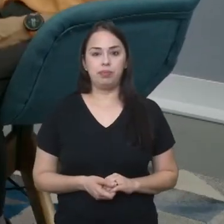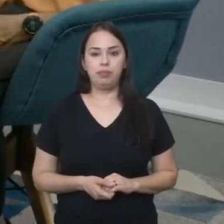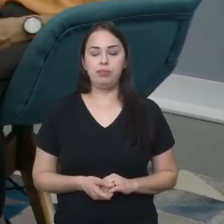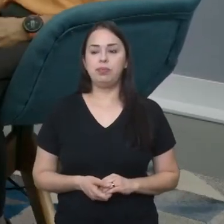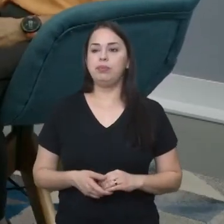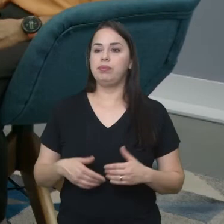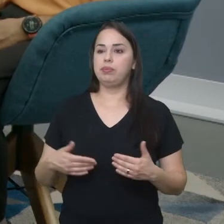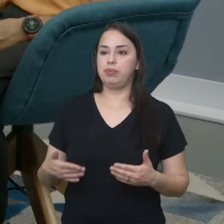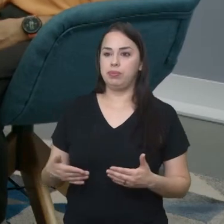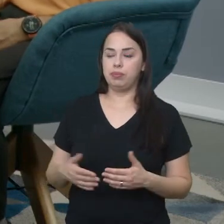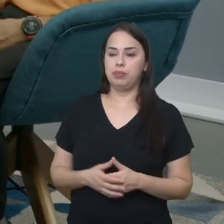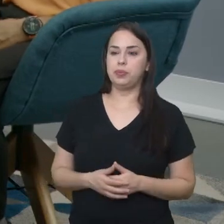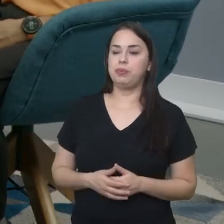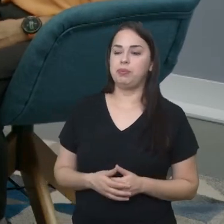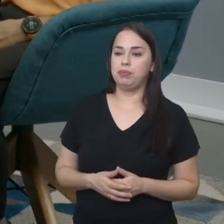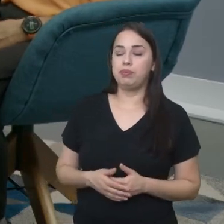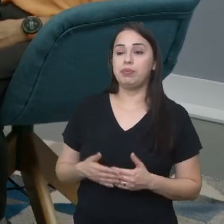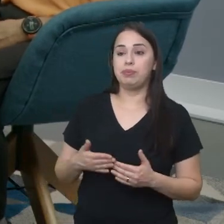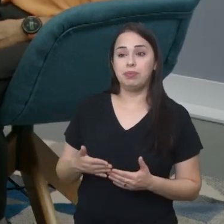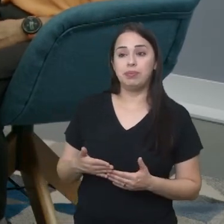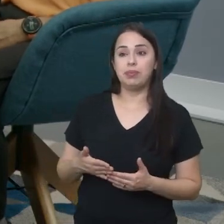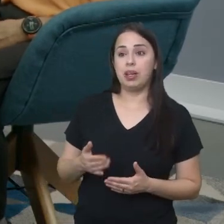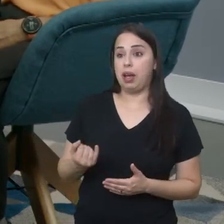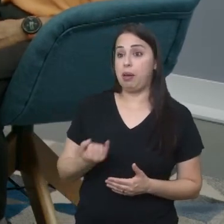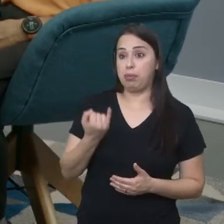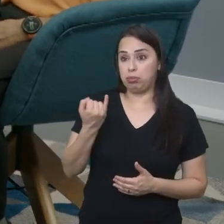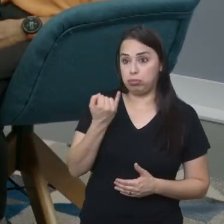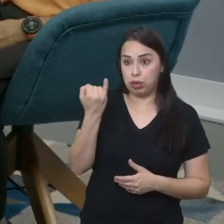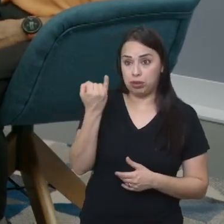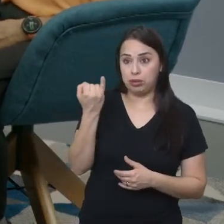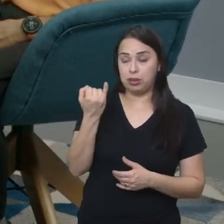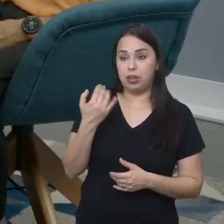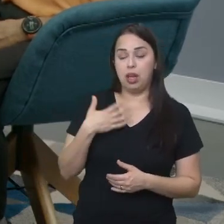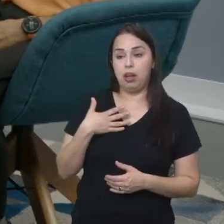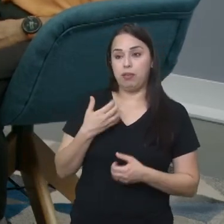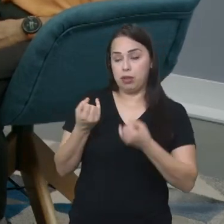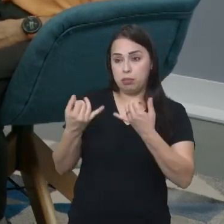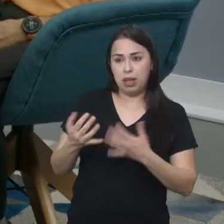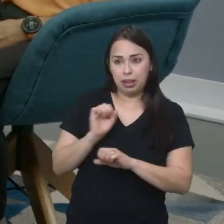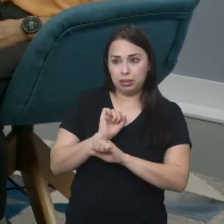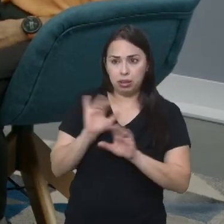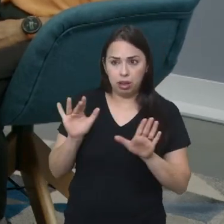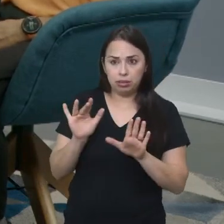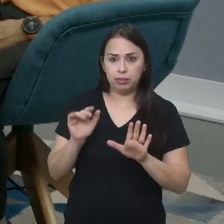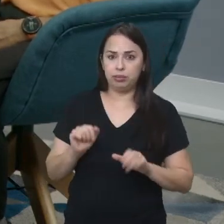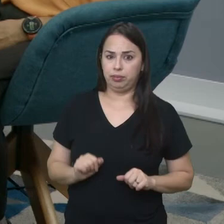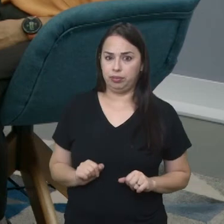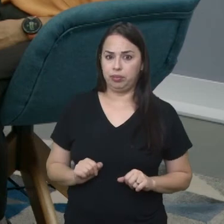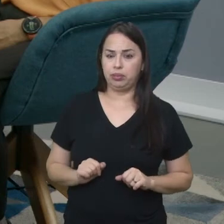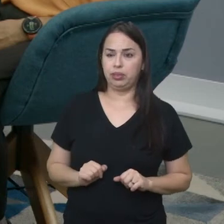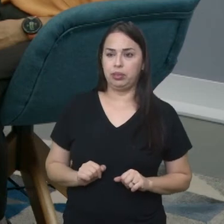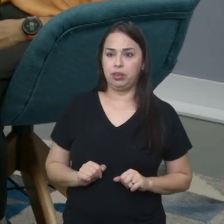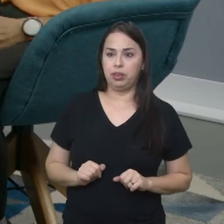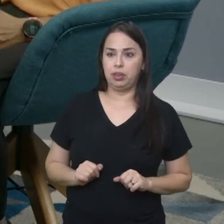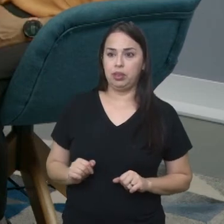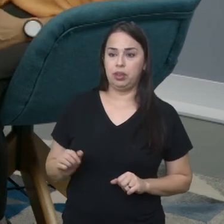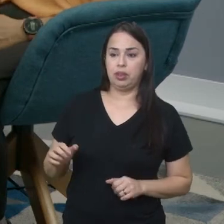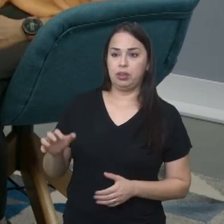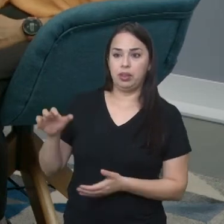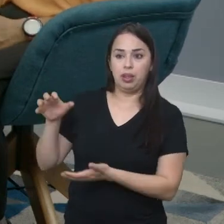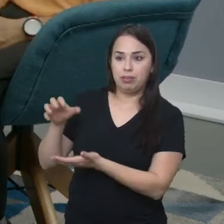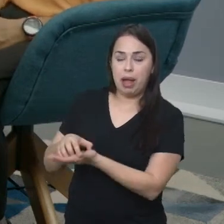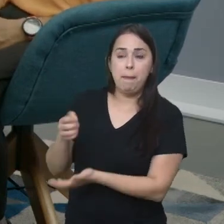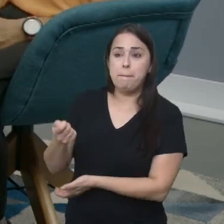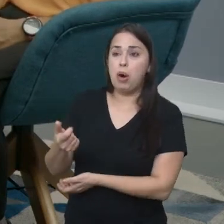mesmo? É bastante importante e, assim, eu vou ser muito, muito claro. A quantidade de conselho é insuficiente para uma cidade como São José dos